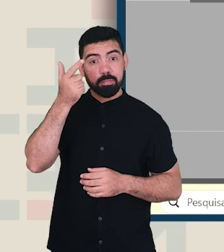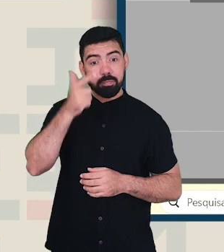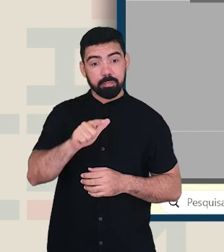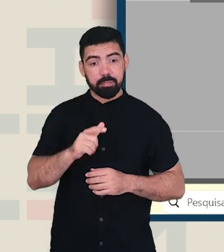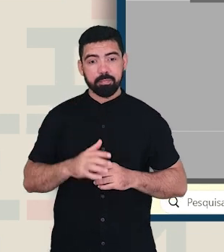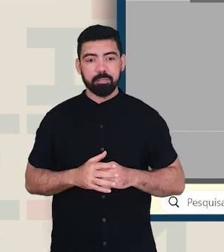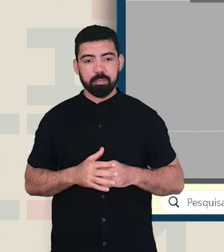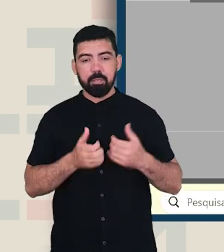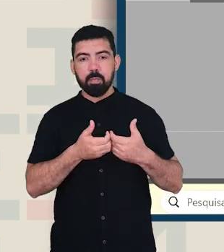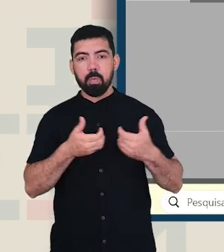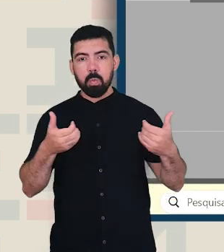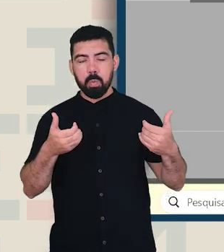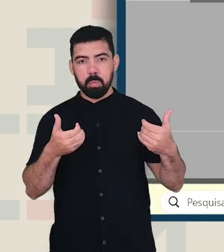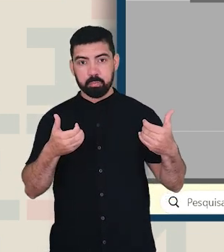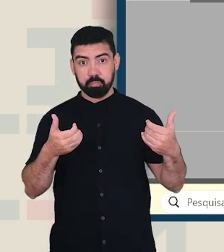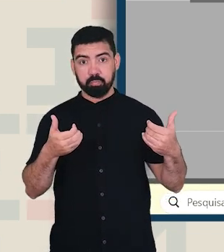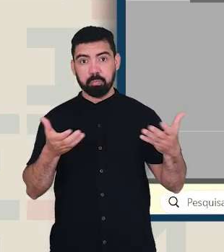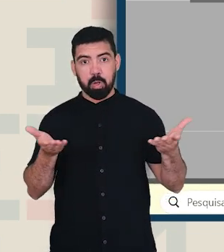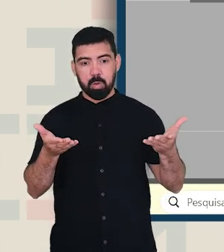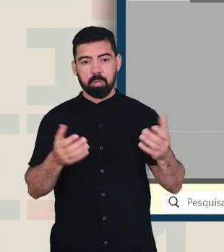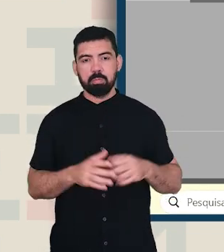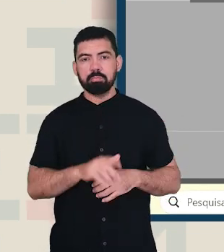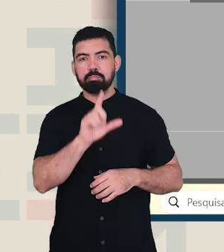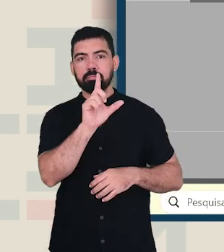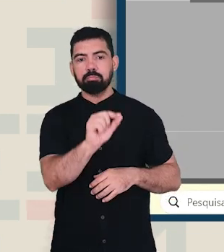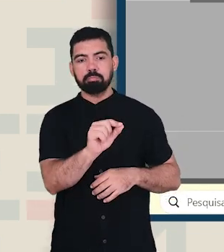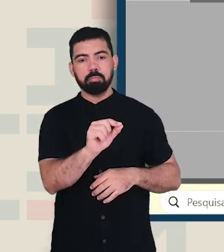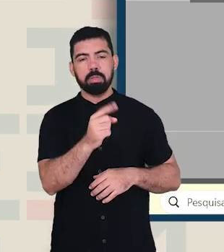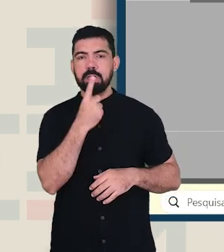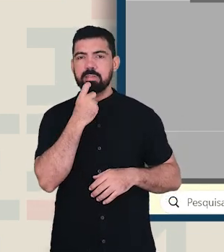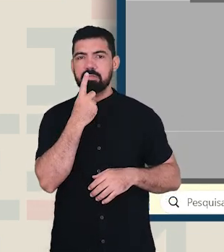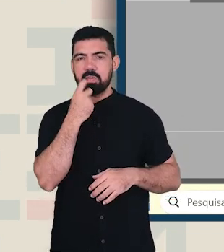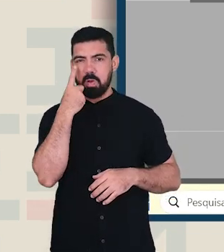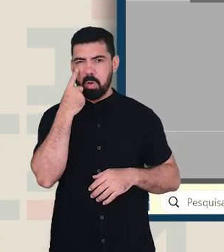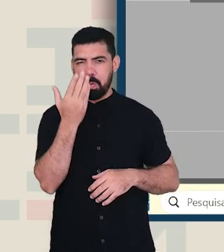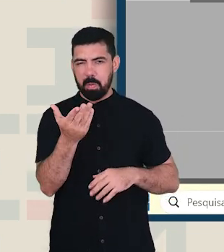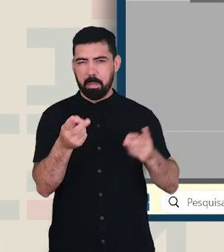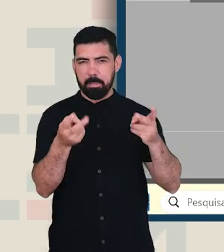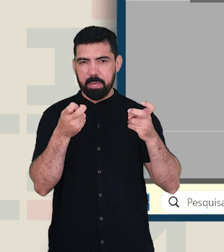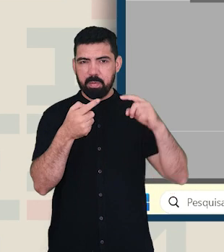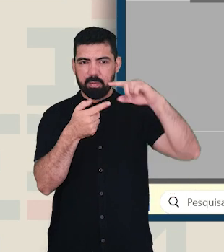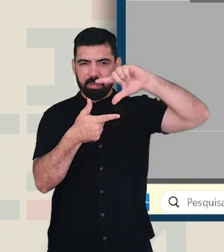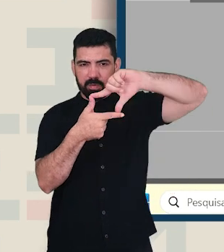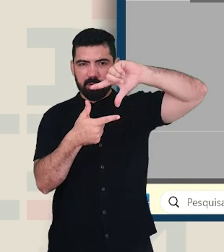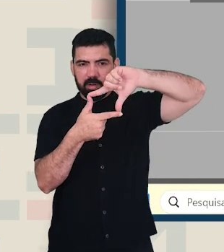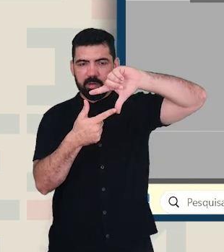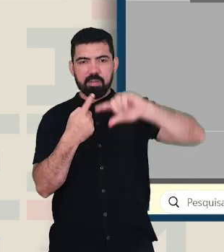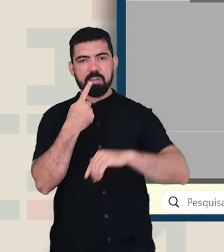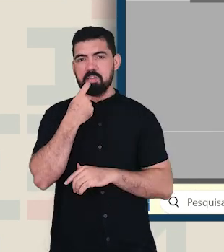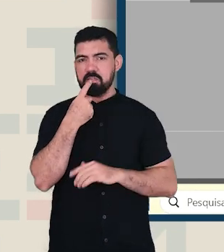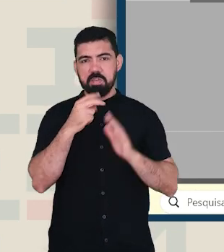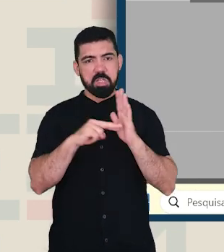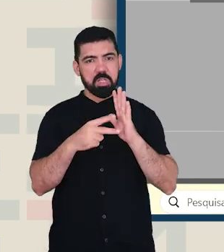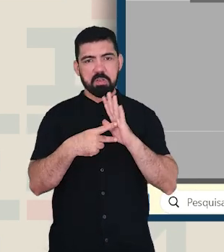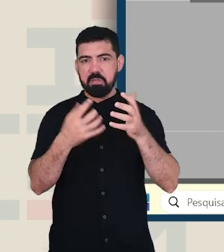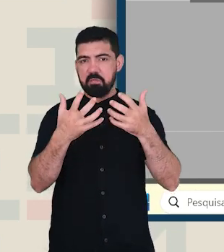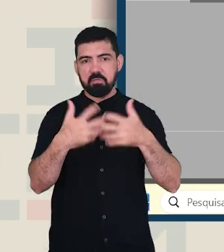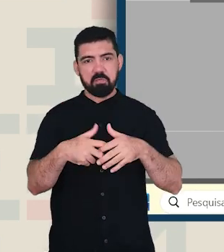Dou um espaço, aí fica em vermelho, já me dizendo que não vai funcionar.